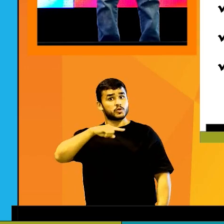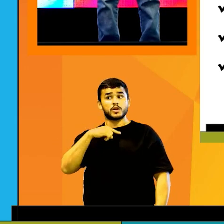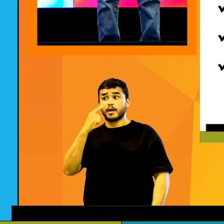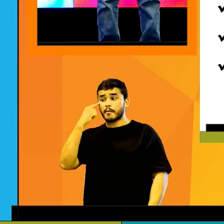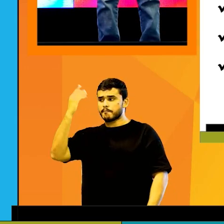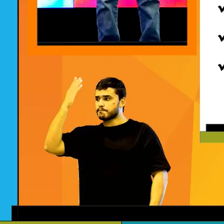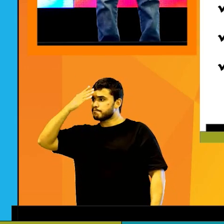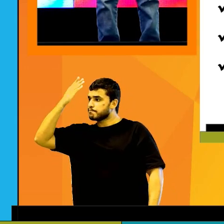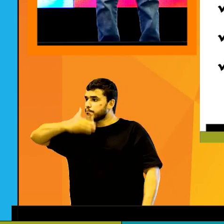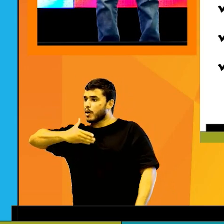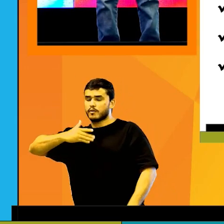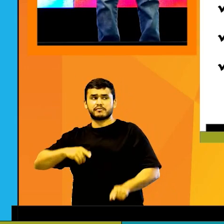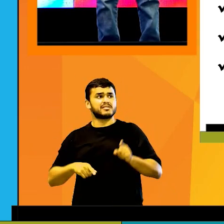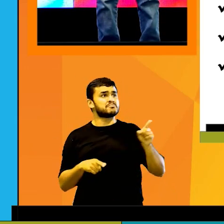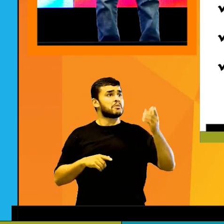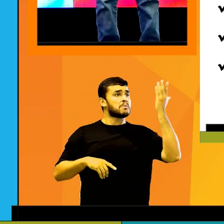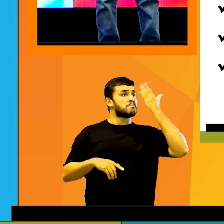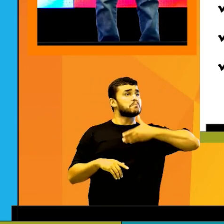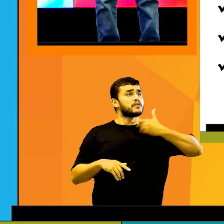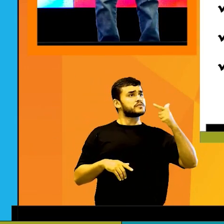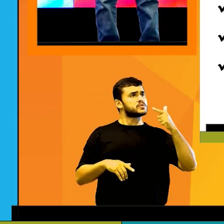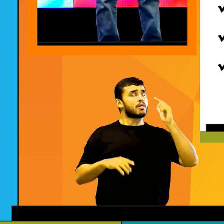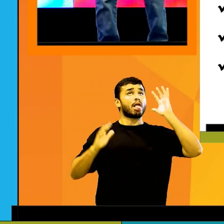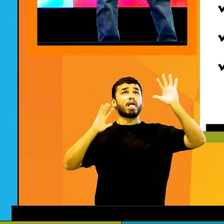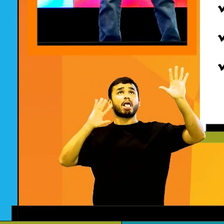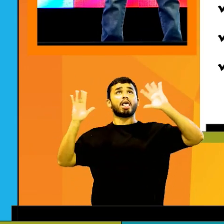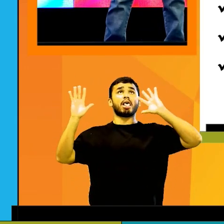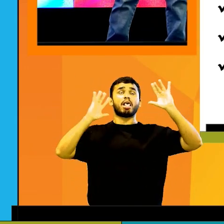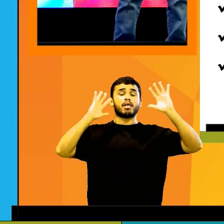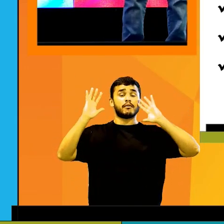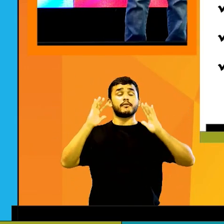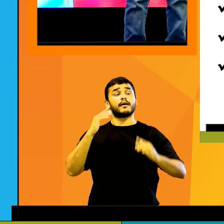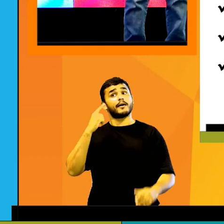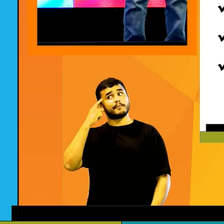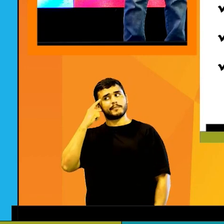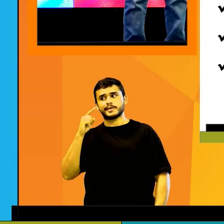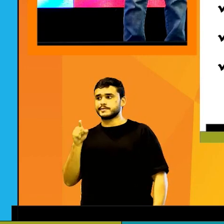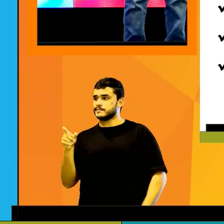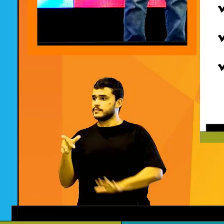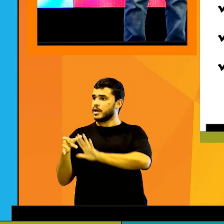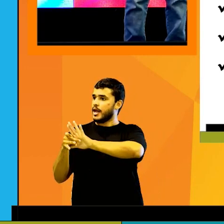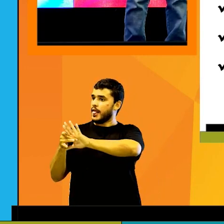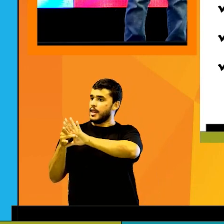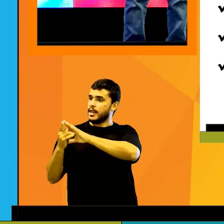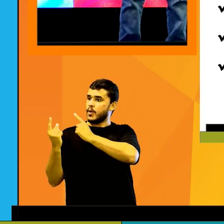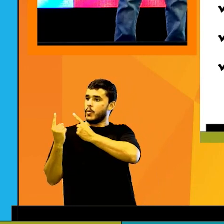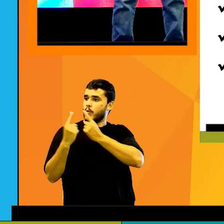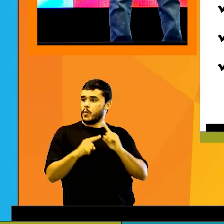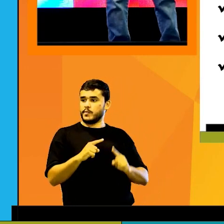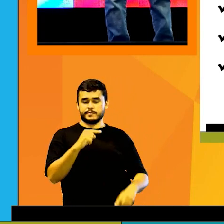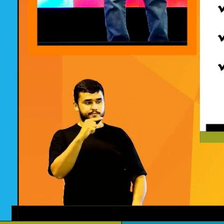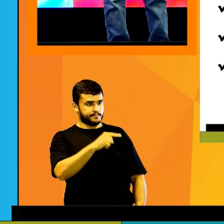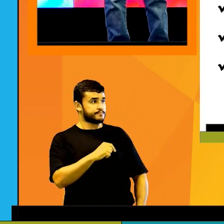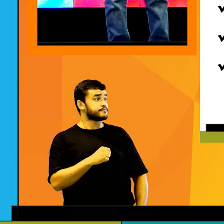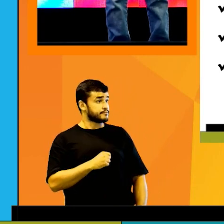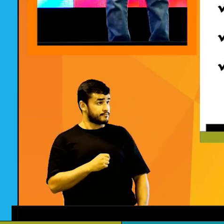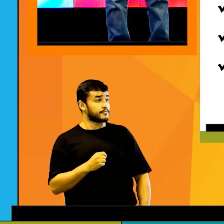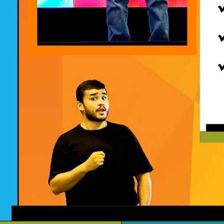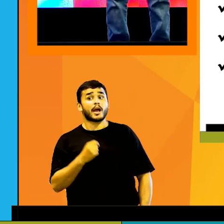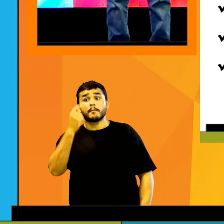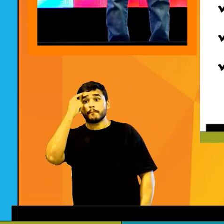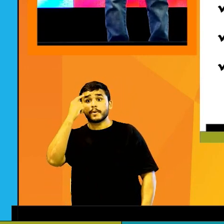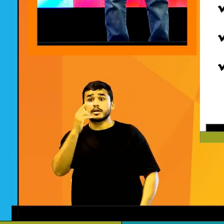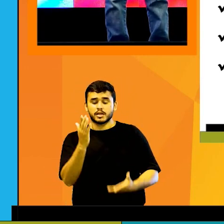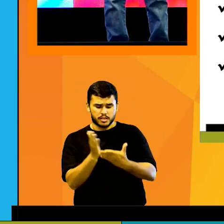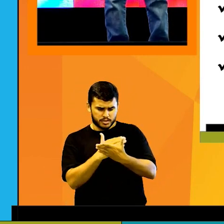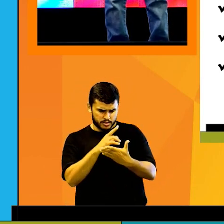Então a literatura realista, ela vem em grande oposição à literatura romântica. Não é mais para fazer o leitor sonhar, é